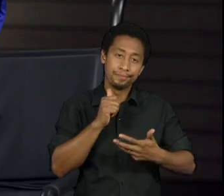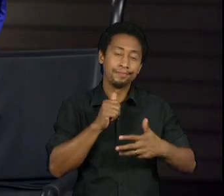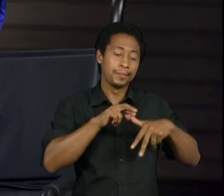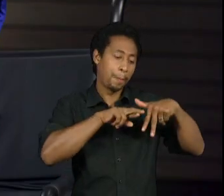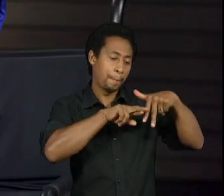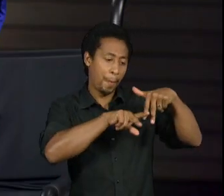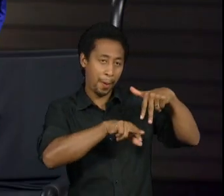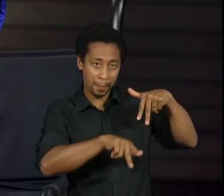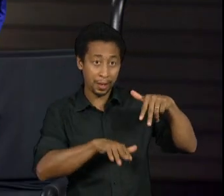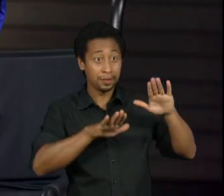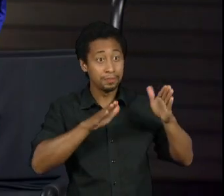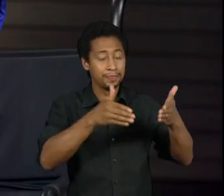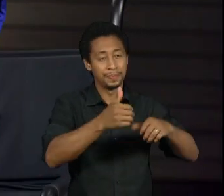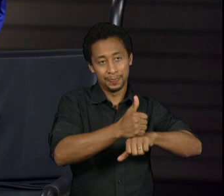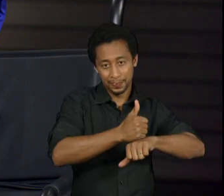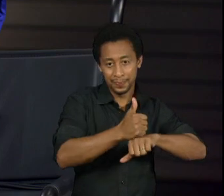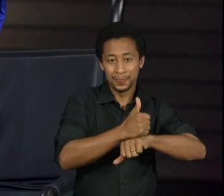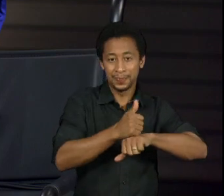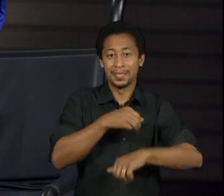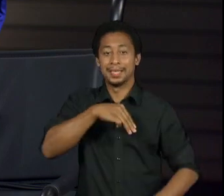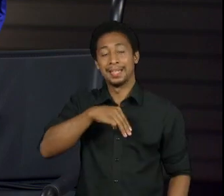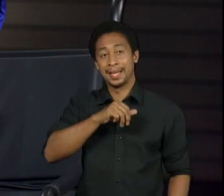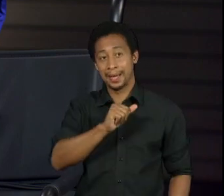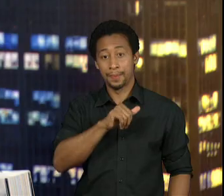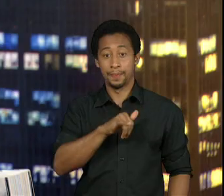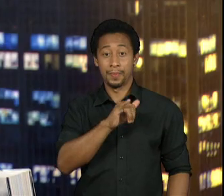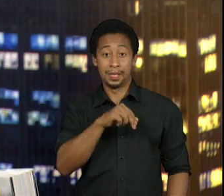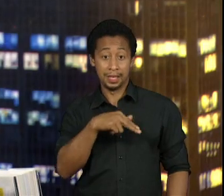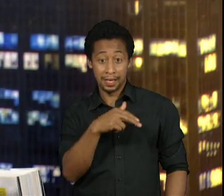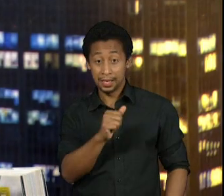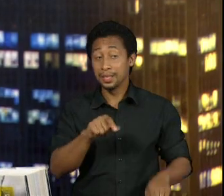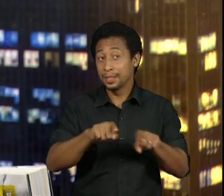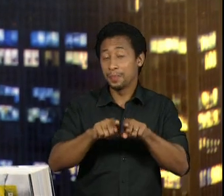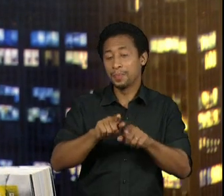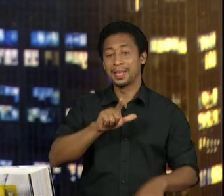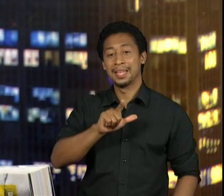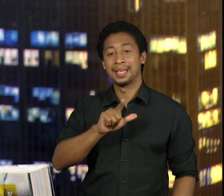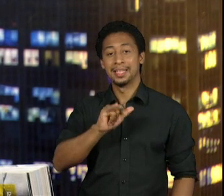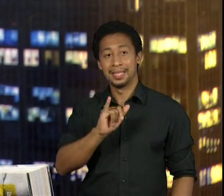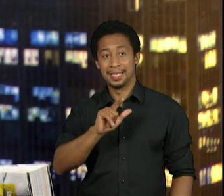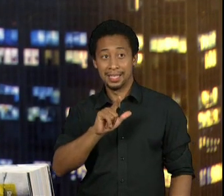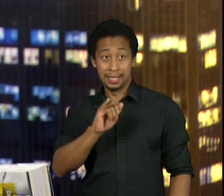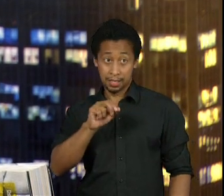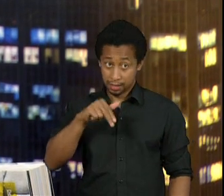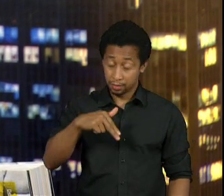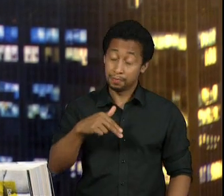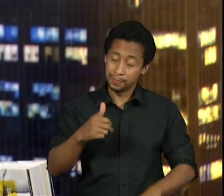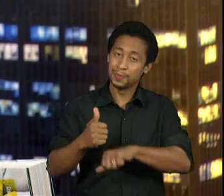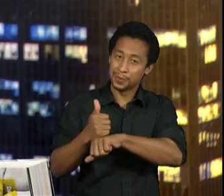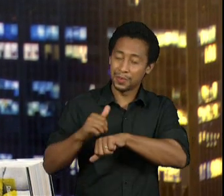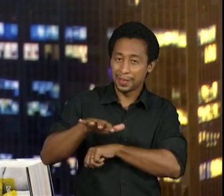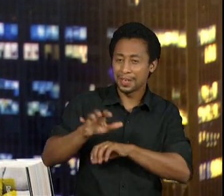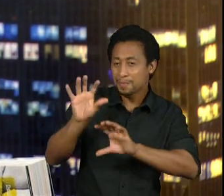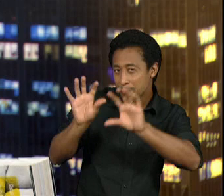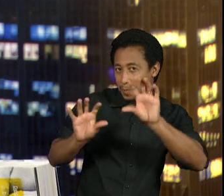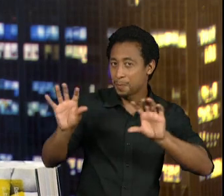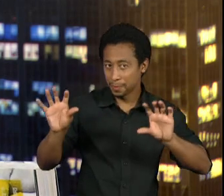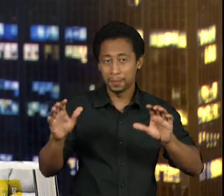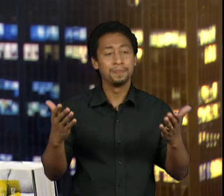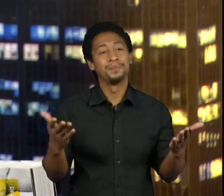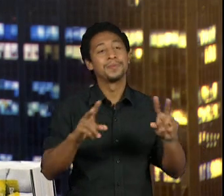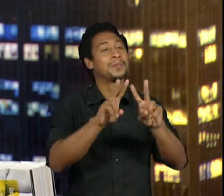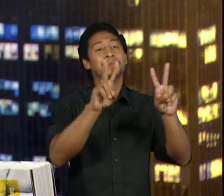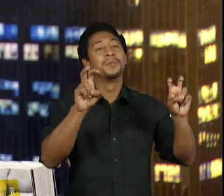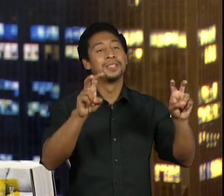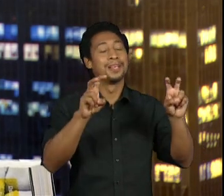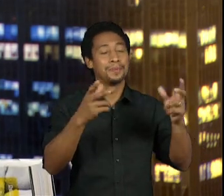jornalista especializada em moda e curadora Lilian Patti. Voltando aí a falar da história, não é? E o gênero, não precisamos